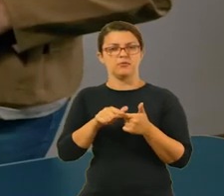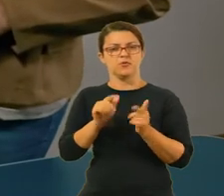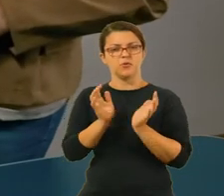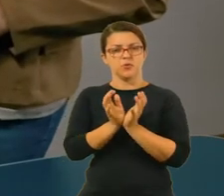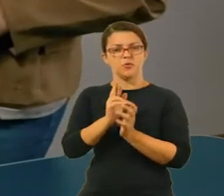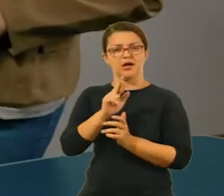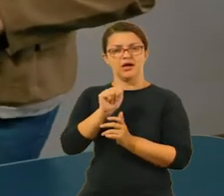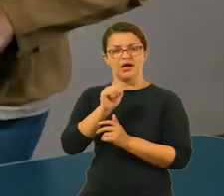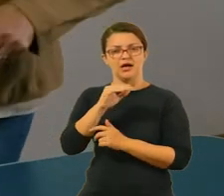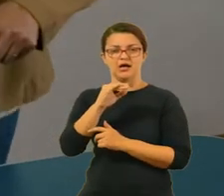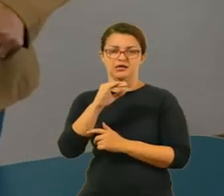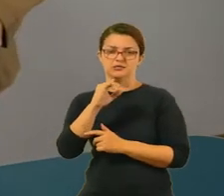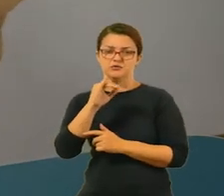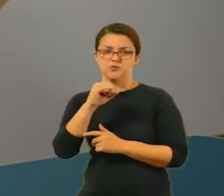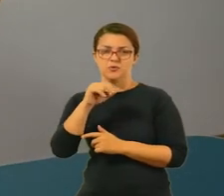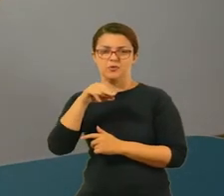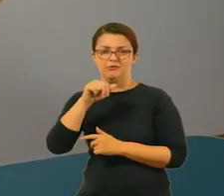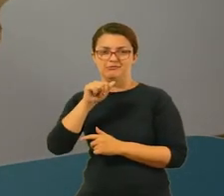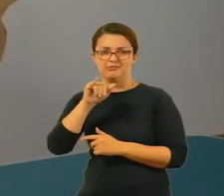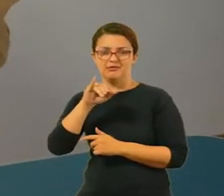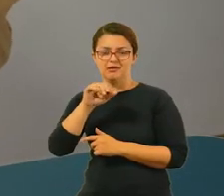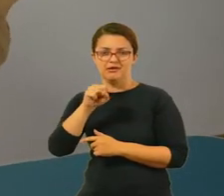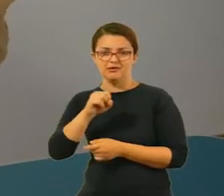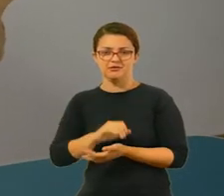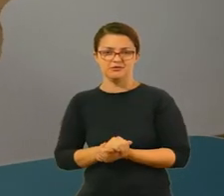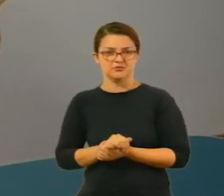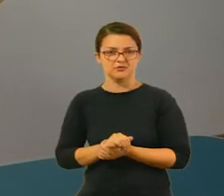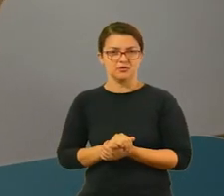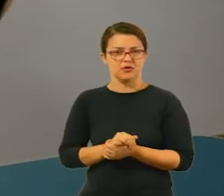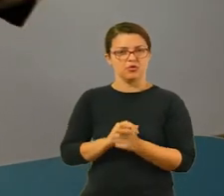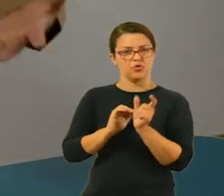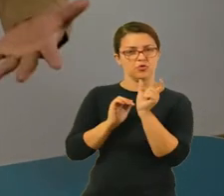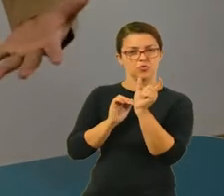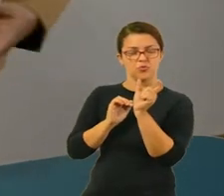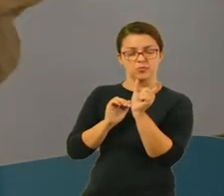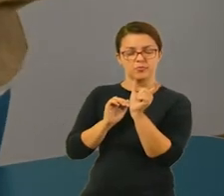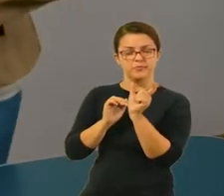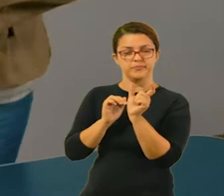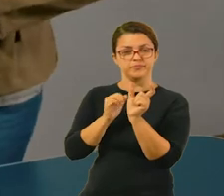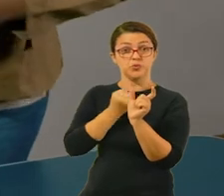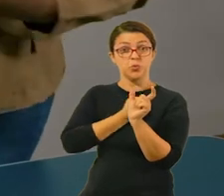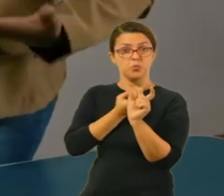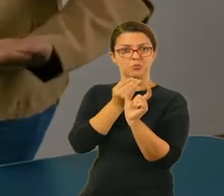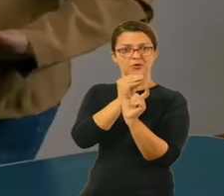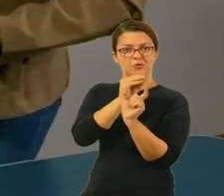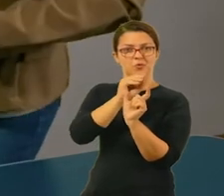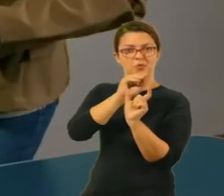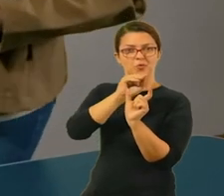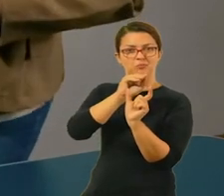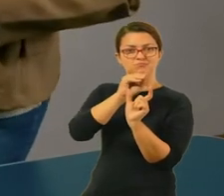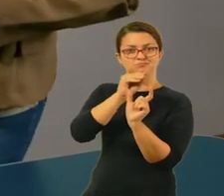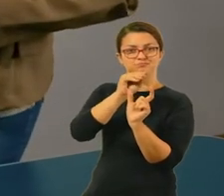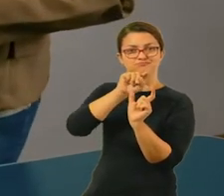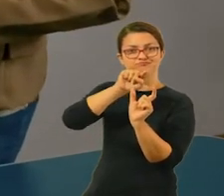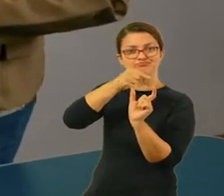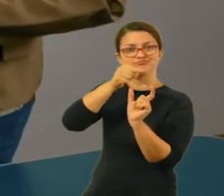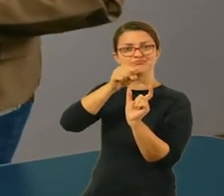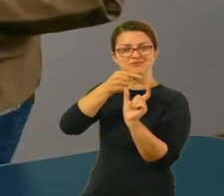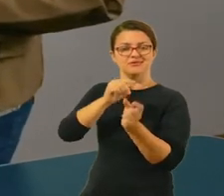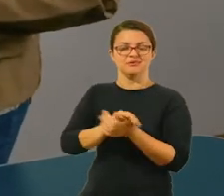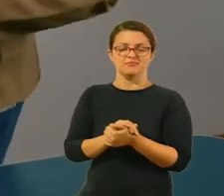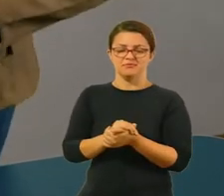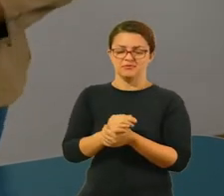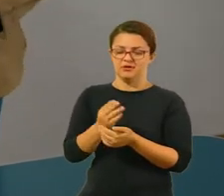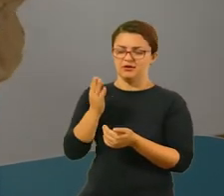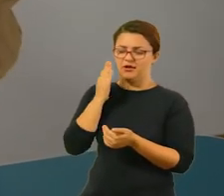com números racionais. Inclusive, tem lá uma tabelinha com números e vírgula. A gente imagina que a criança pode ter essa